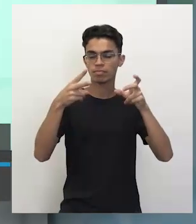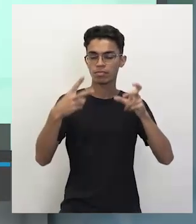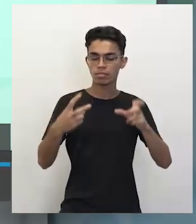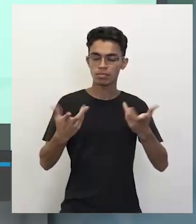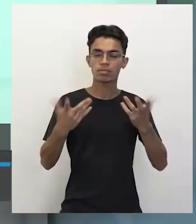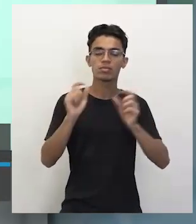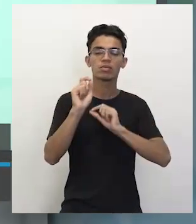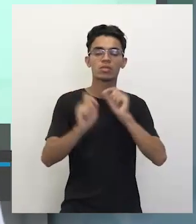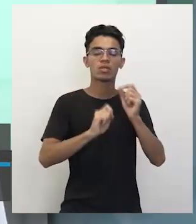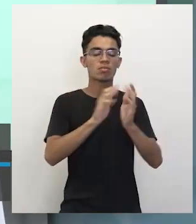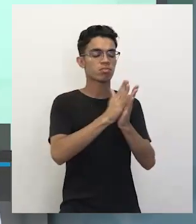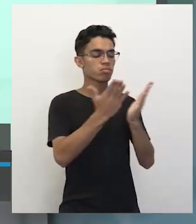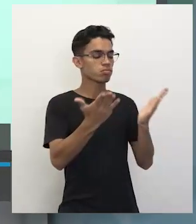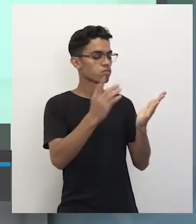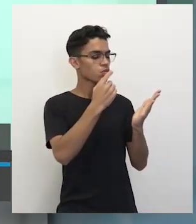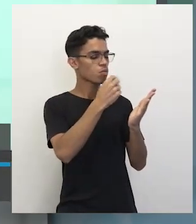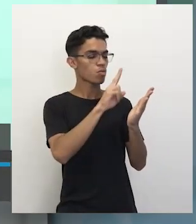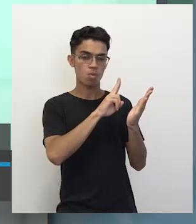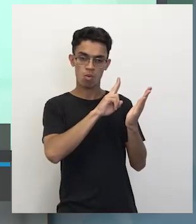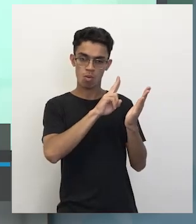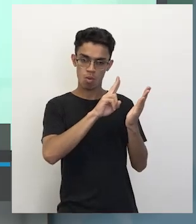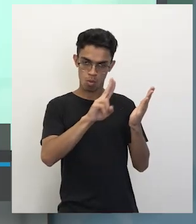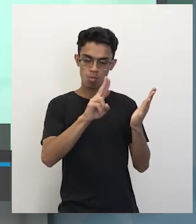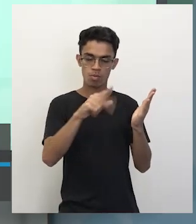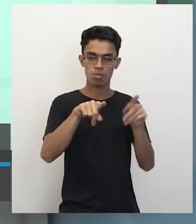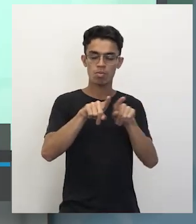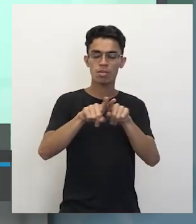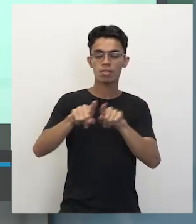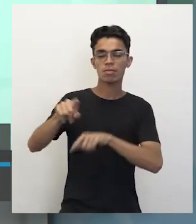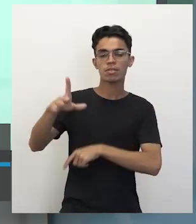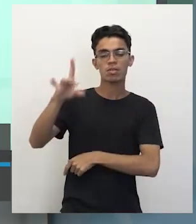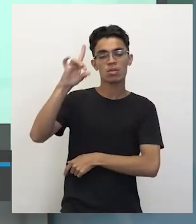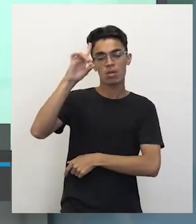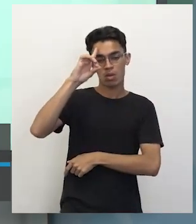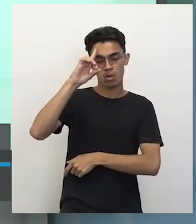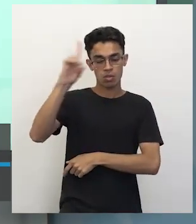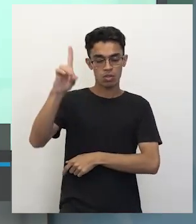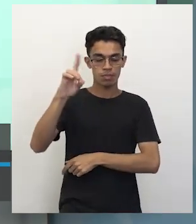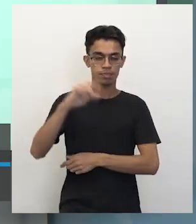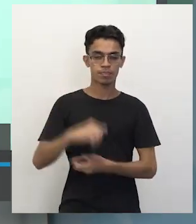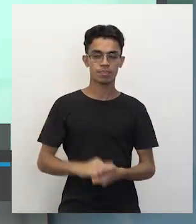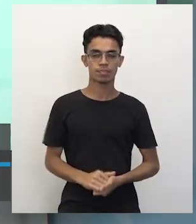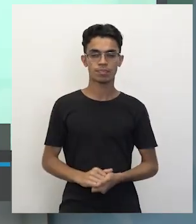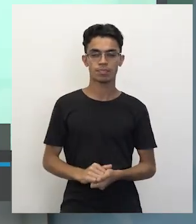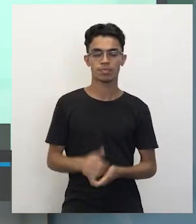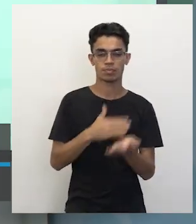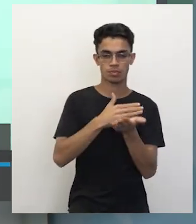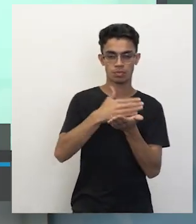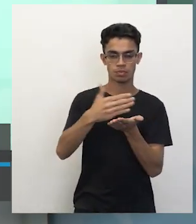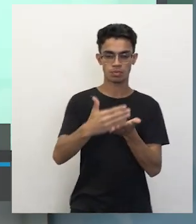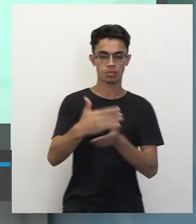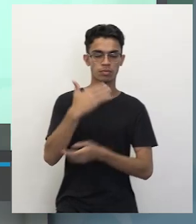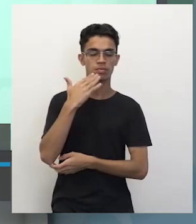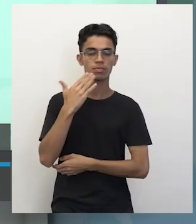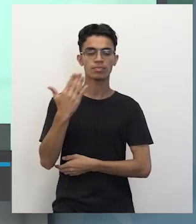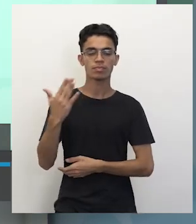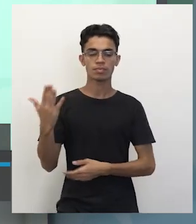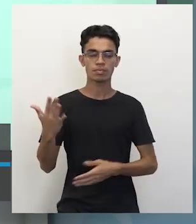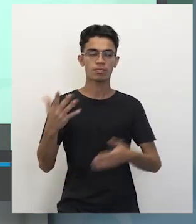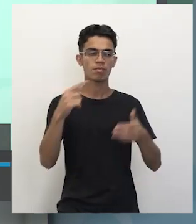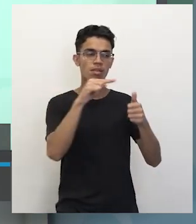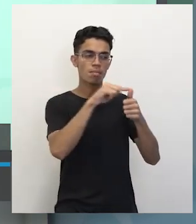nomezinho e com a data. Muito bem? Vamos começar então? Então beleza, vamos ver aí. Então, ó, a gente falou de um monte